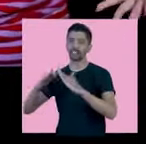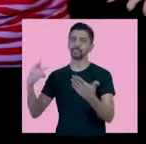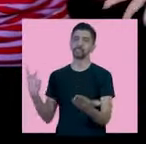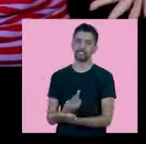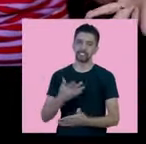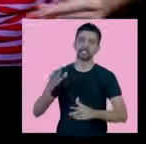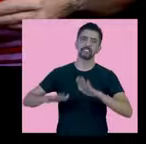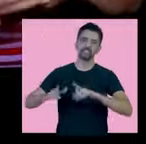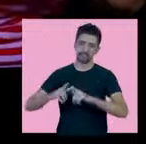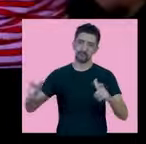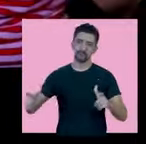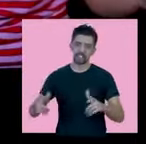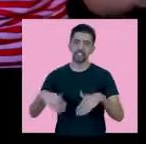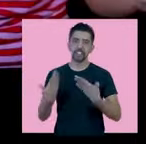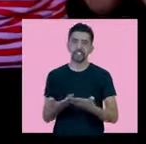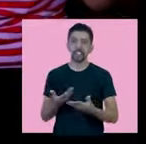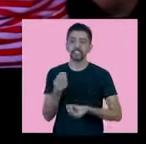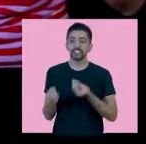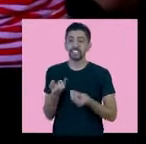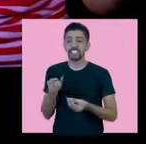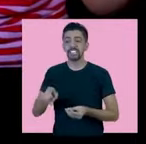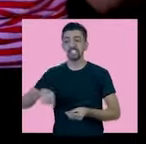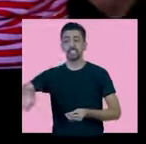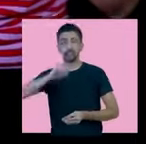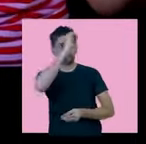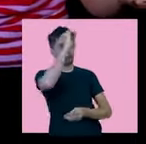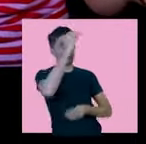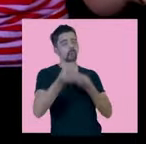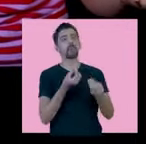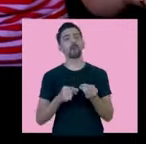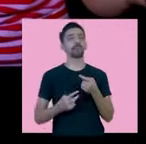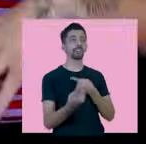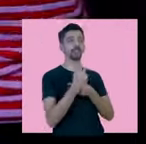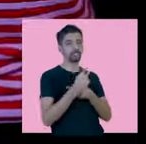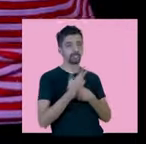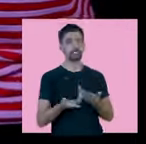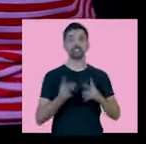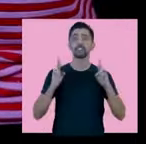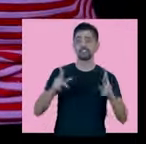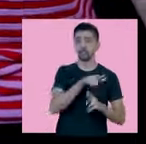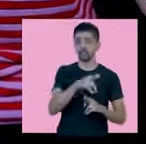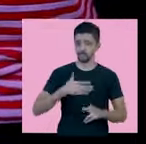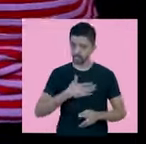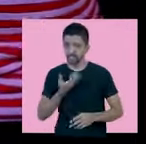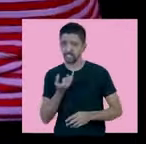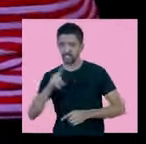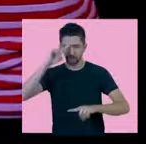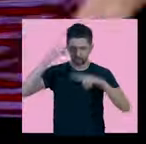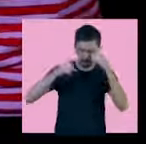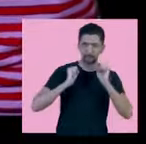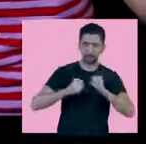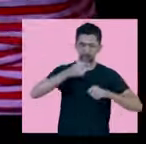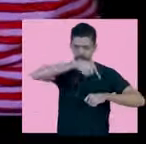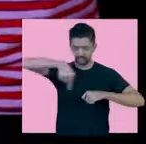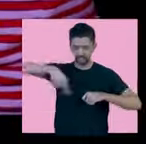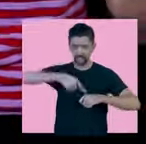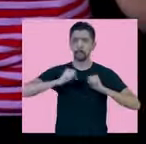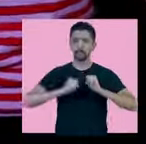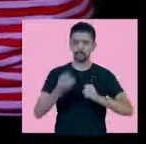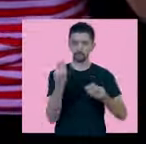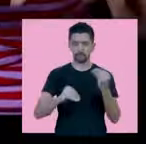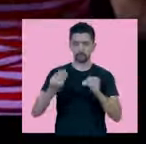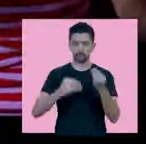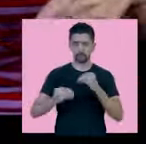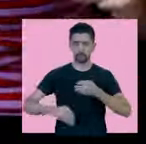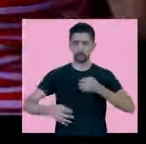acontece dentro de casa e sem essas informações as crianças não têm como se defender. Espero que vocês tenham gostado do vídeo. Se ficou dúvidas, comentários,